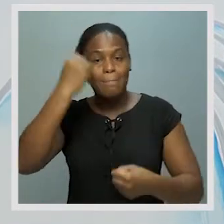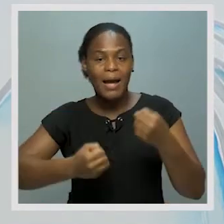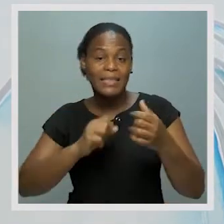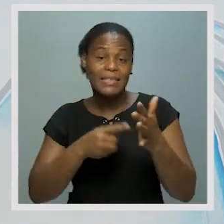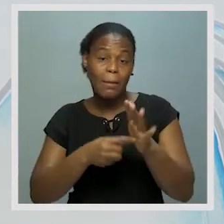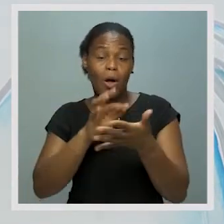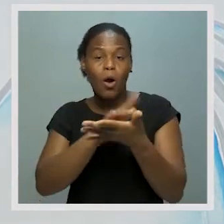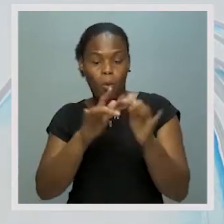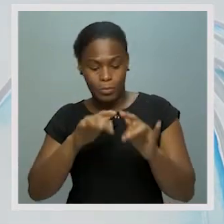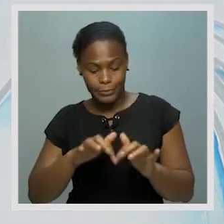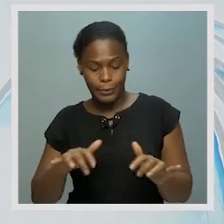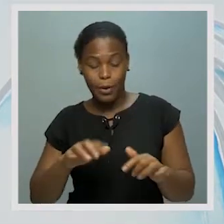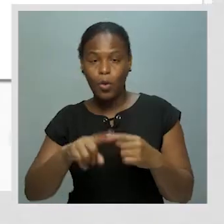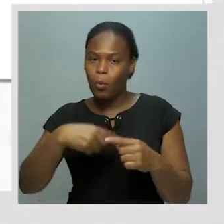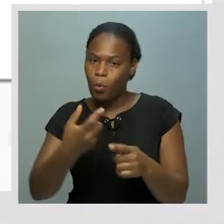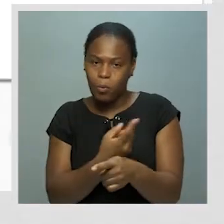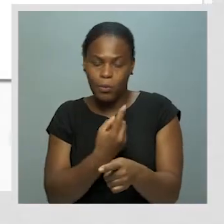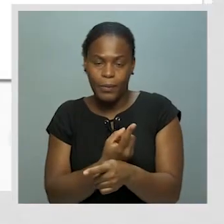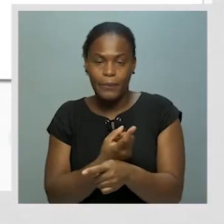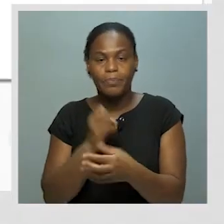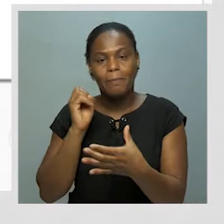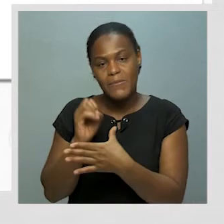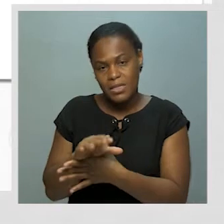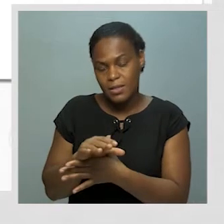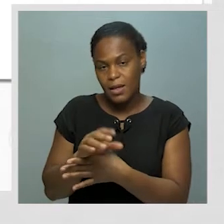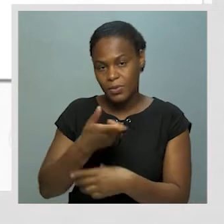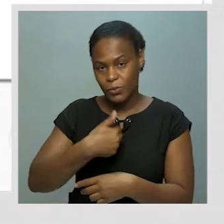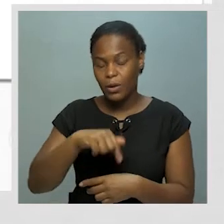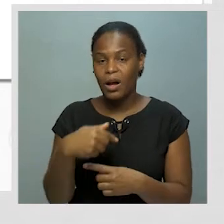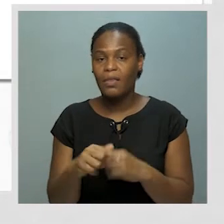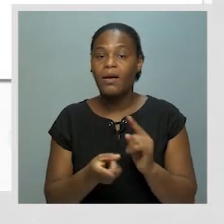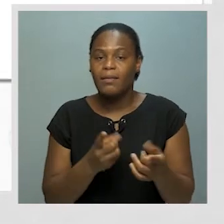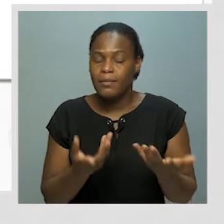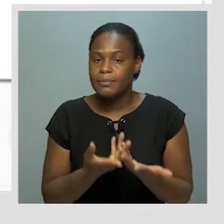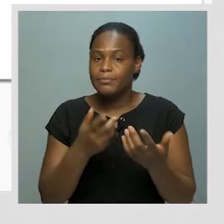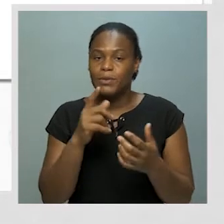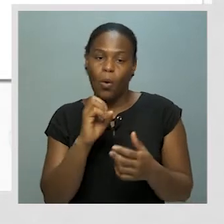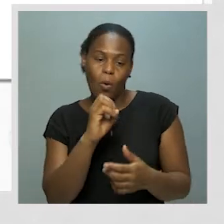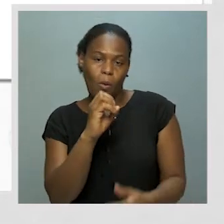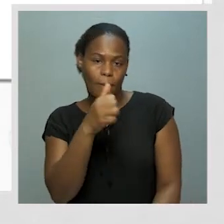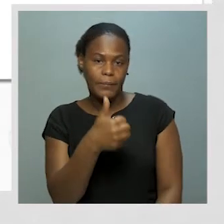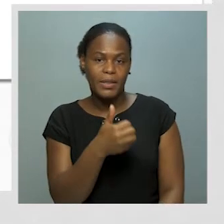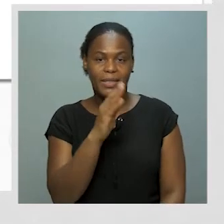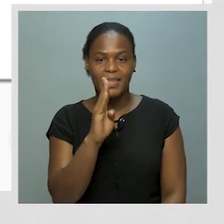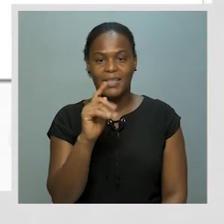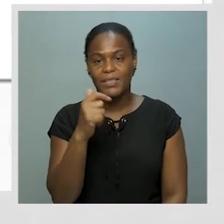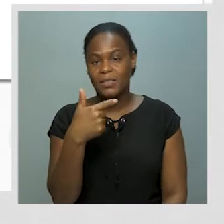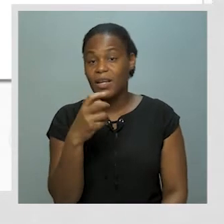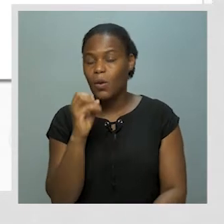tipo computador e etc. Nós temos a mensagem que é, portanto, o objeto